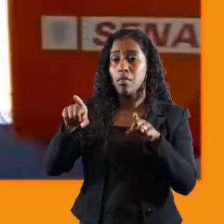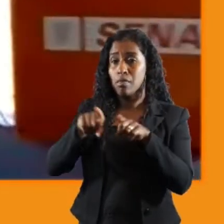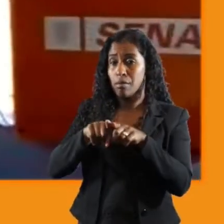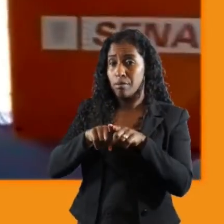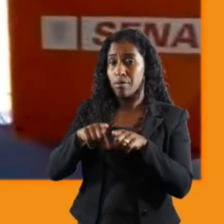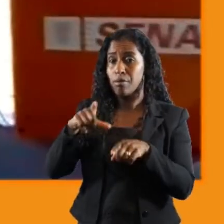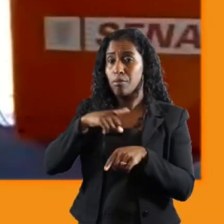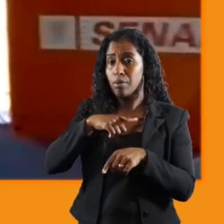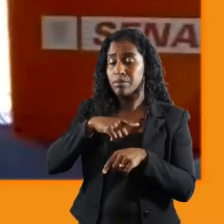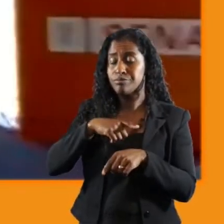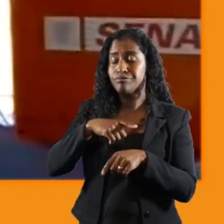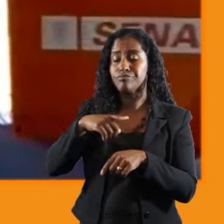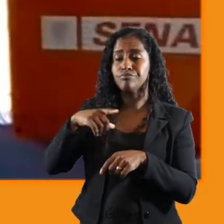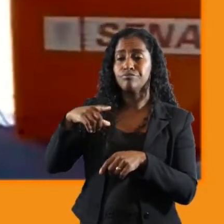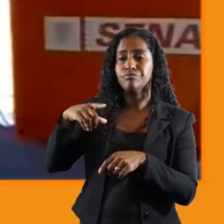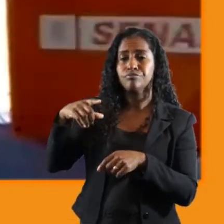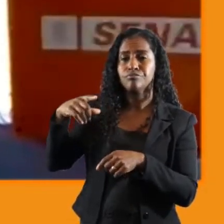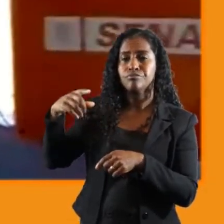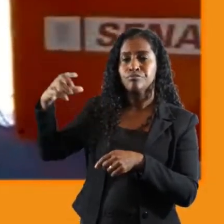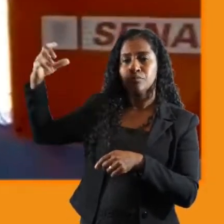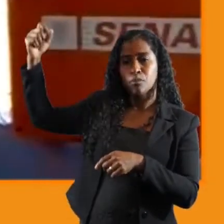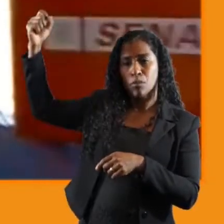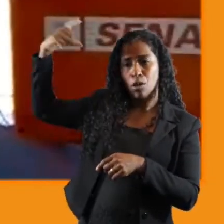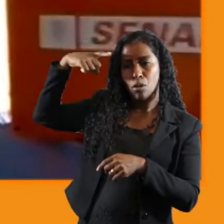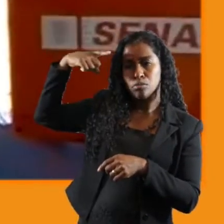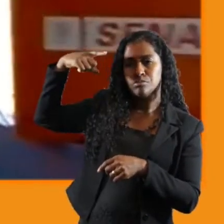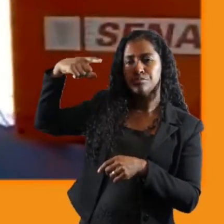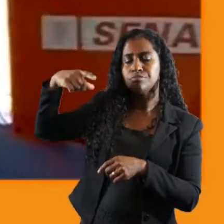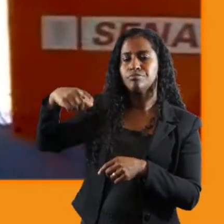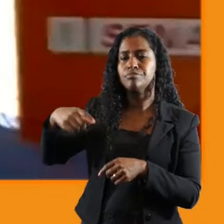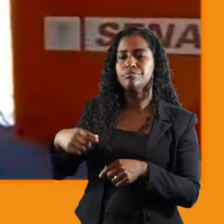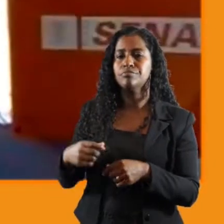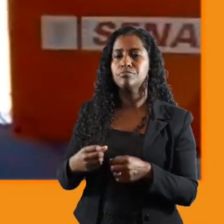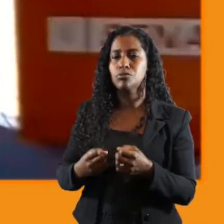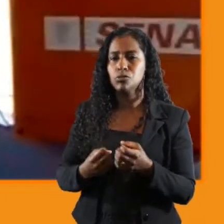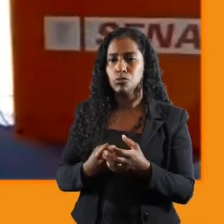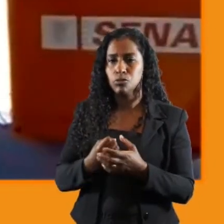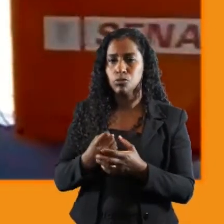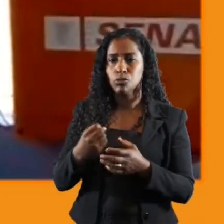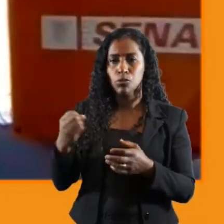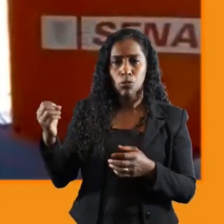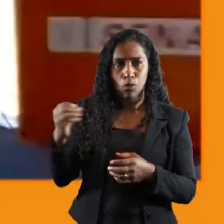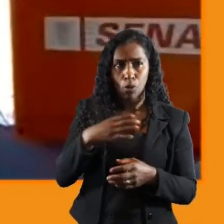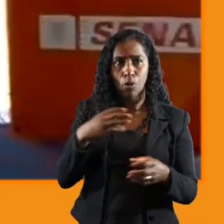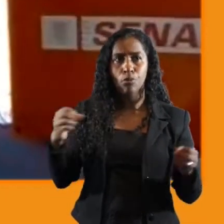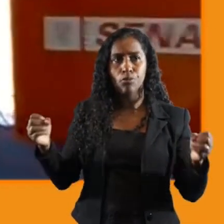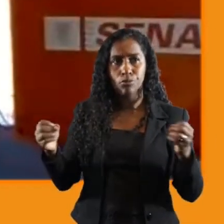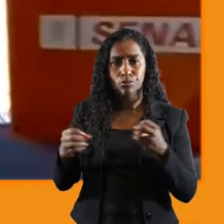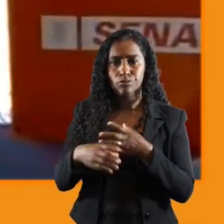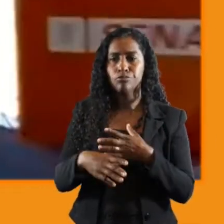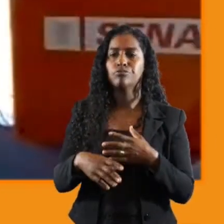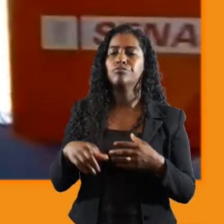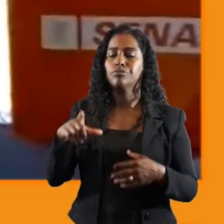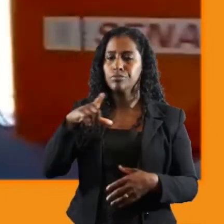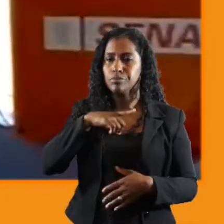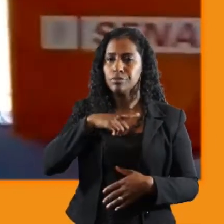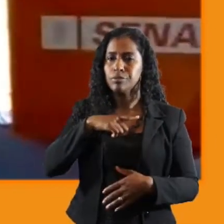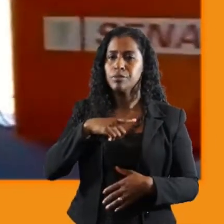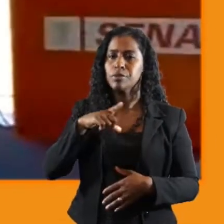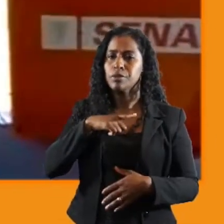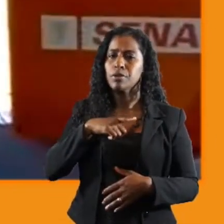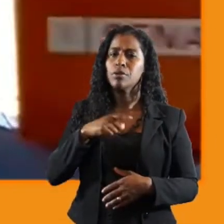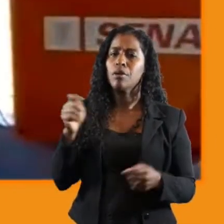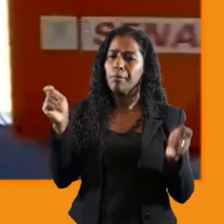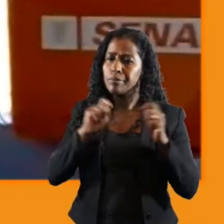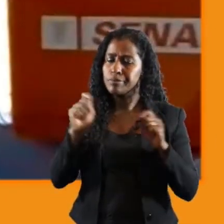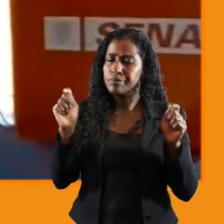ela autossuficiente em energia totalmente limpa e renovável. Então, essas seriam algumas aplicações que a gente traz, porque quando a gente